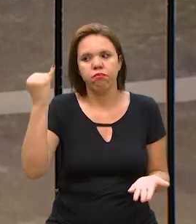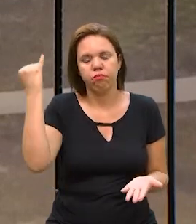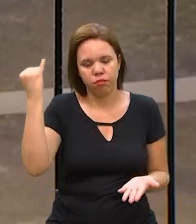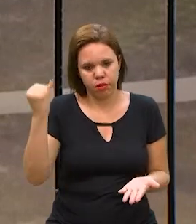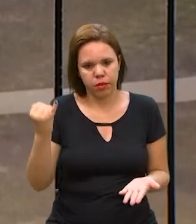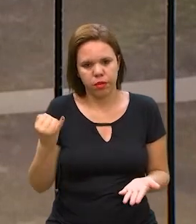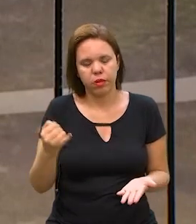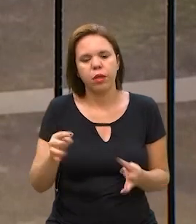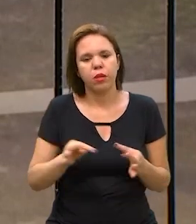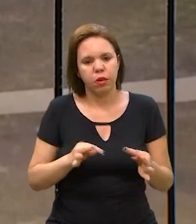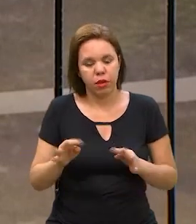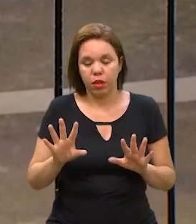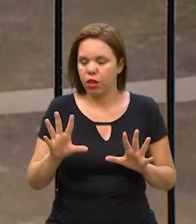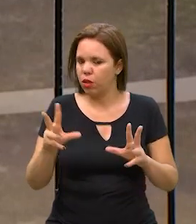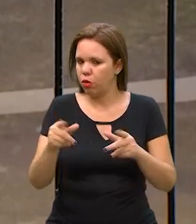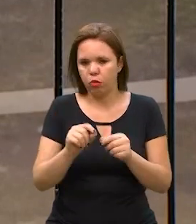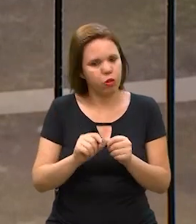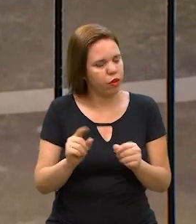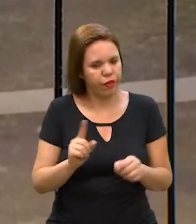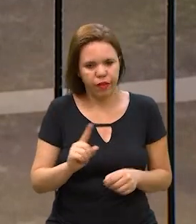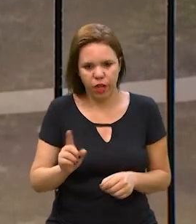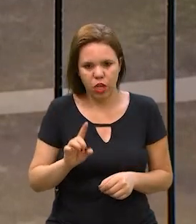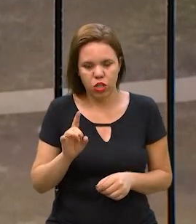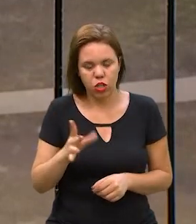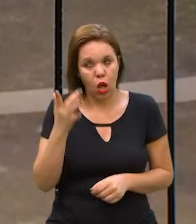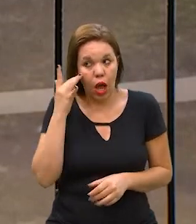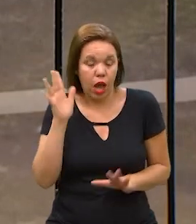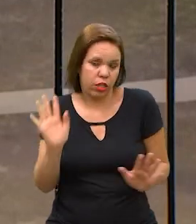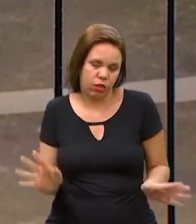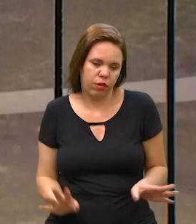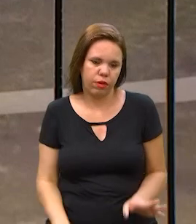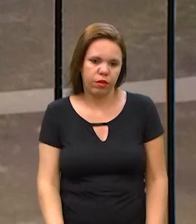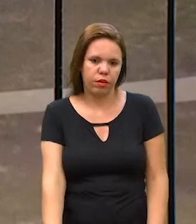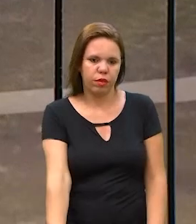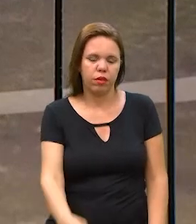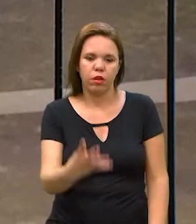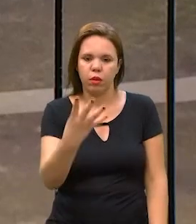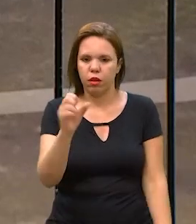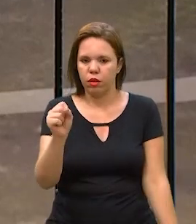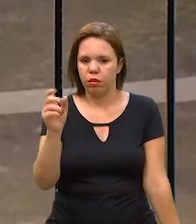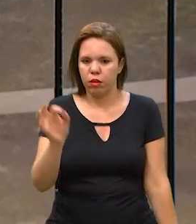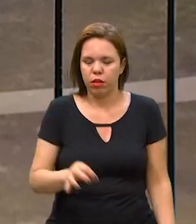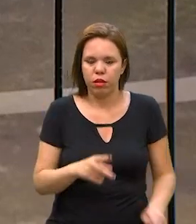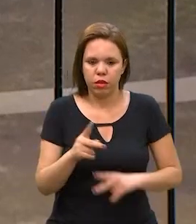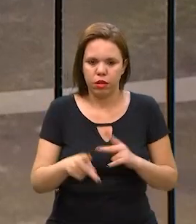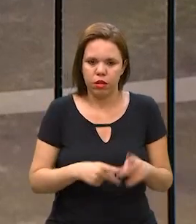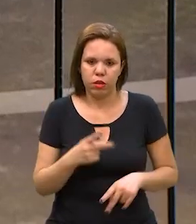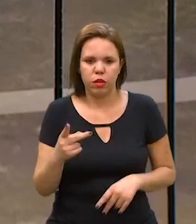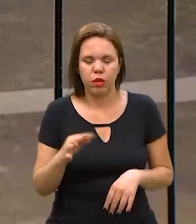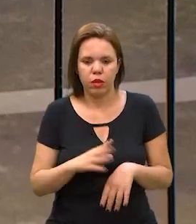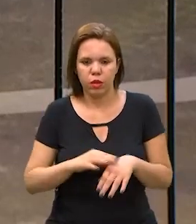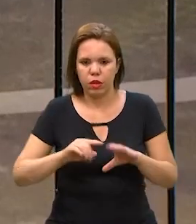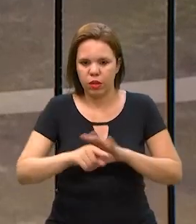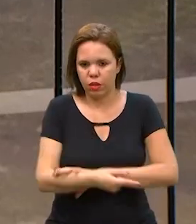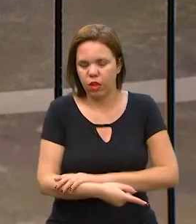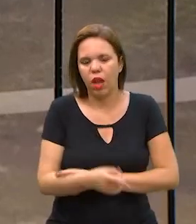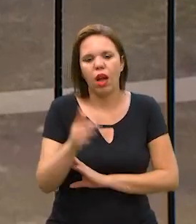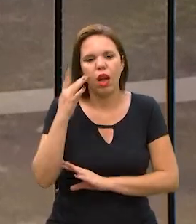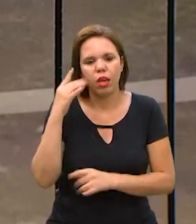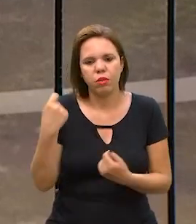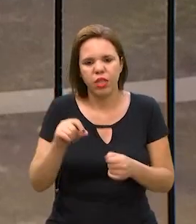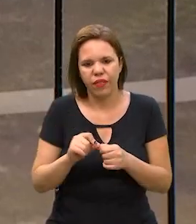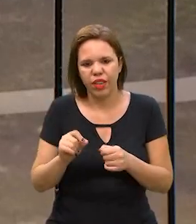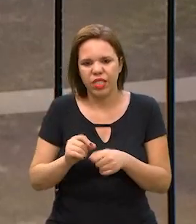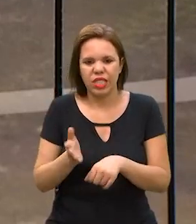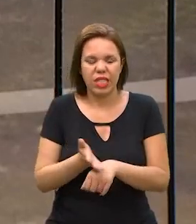laboratoriais importantes para a prevenção, mas nem todo mundo faz, tá? Só eles consideram. 48% dos pacientes crônicos acham